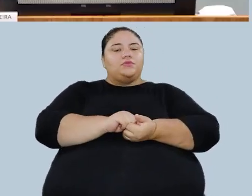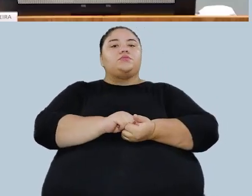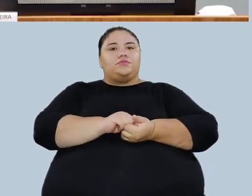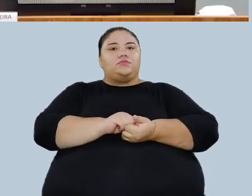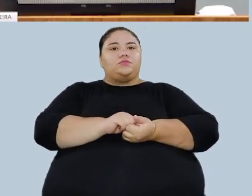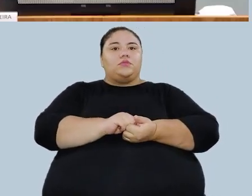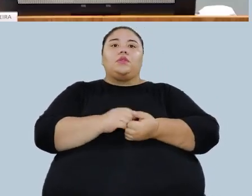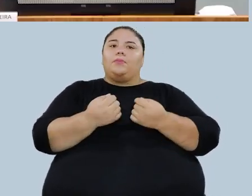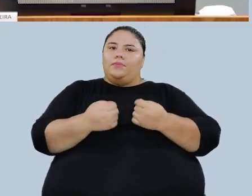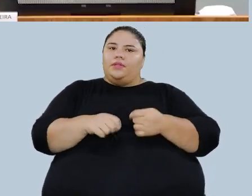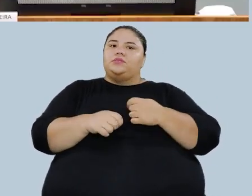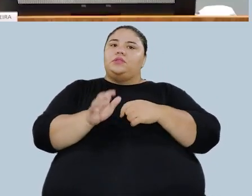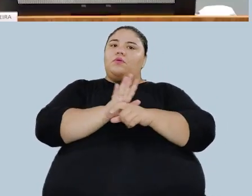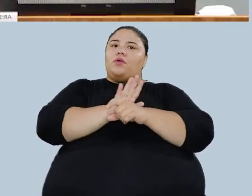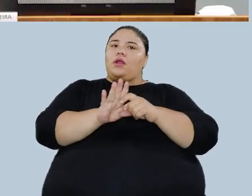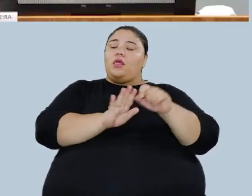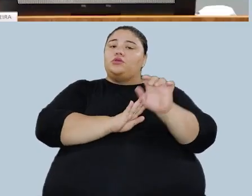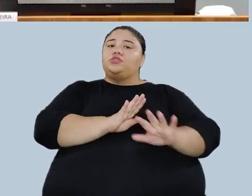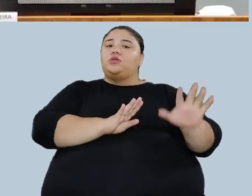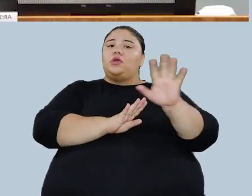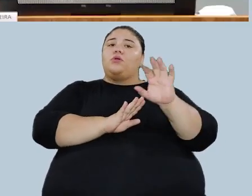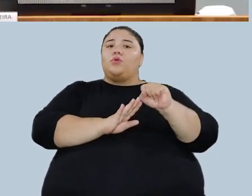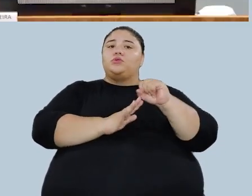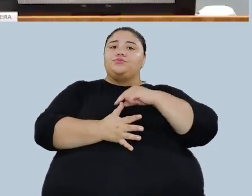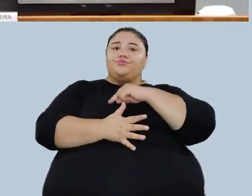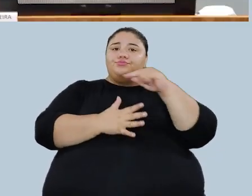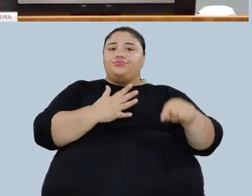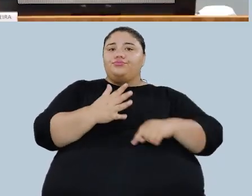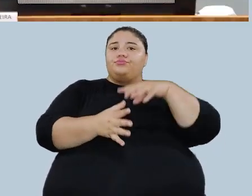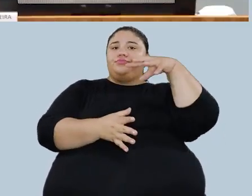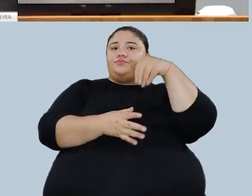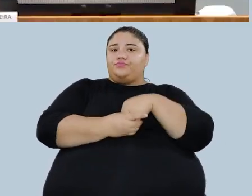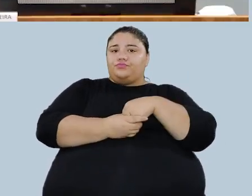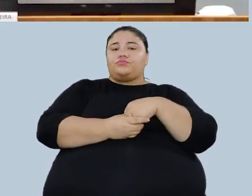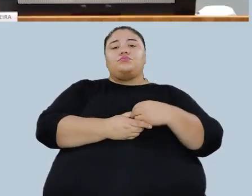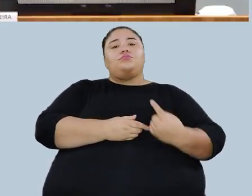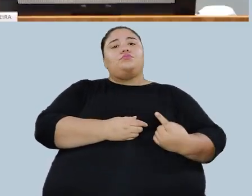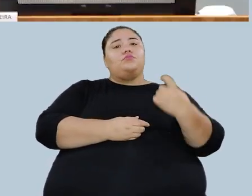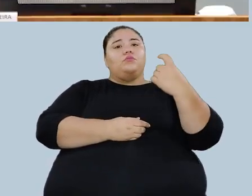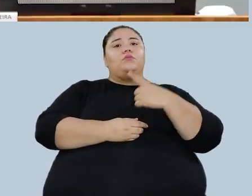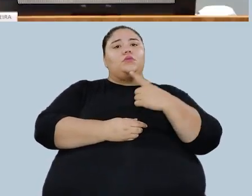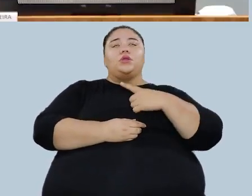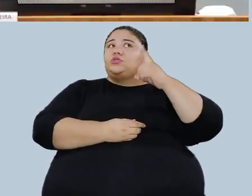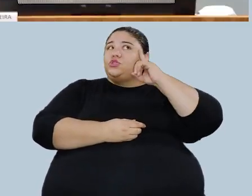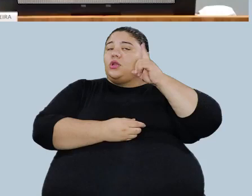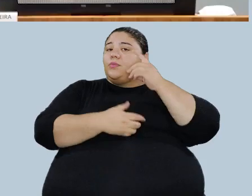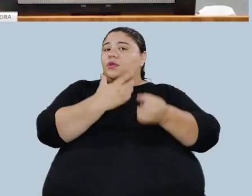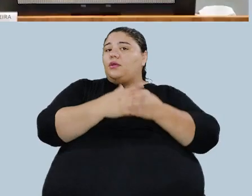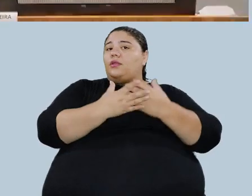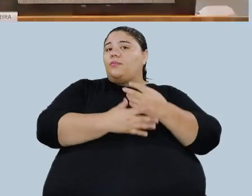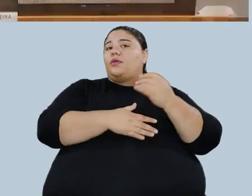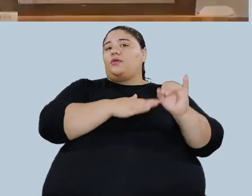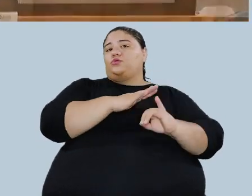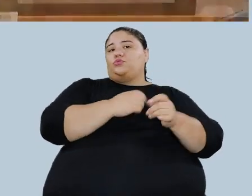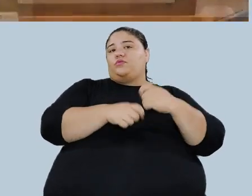vai ter tem que ter alguma cláusula geral que possa abranger essas operações que diariamente são desenvolvidas